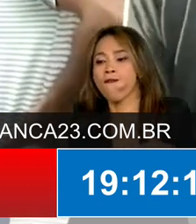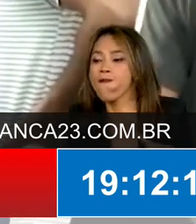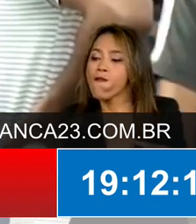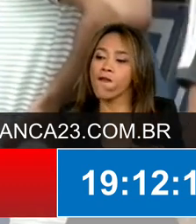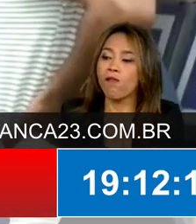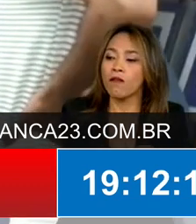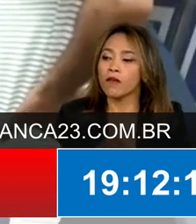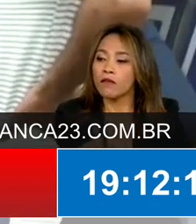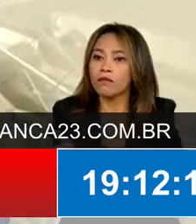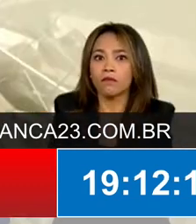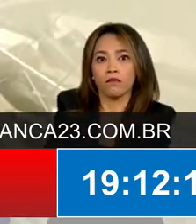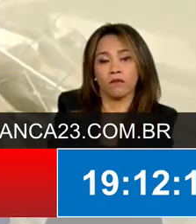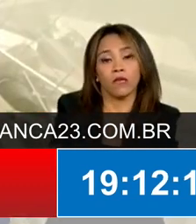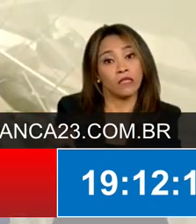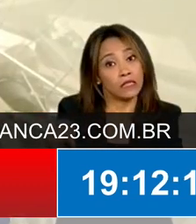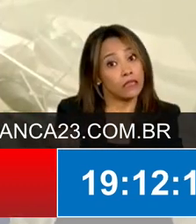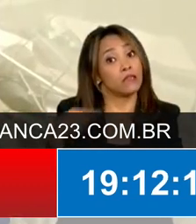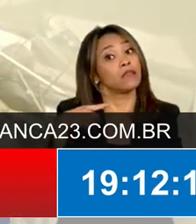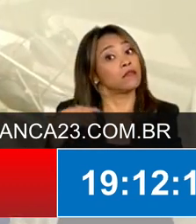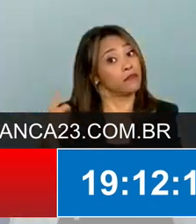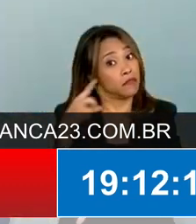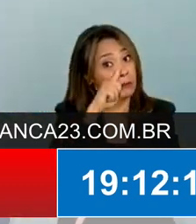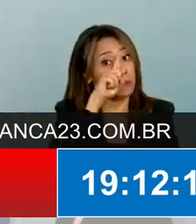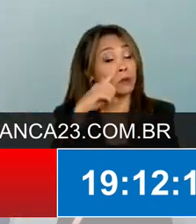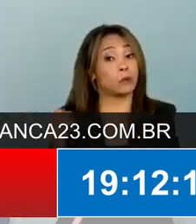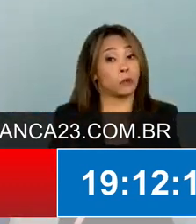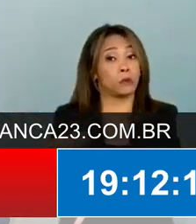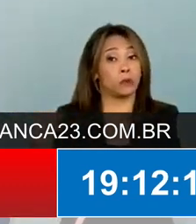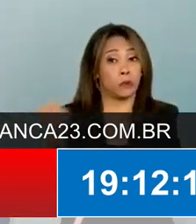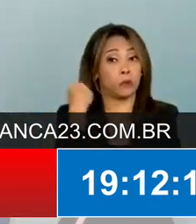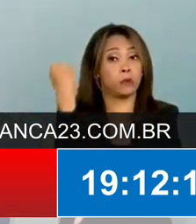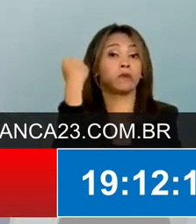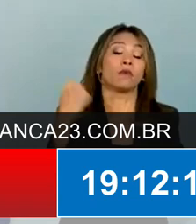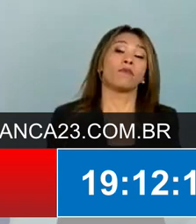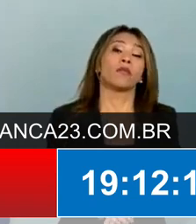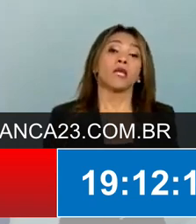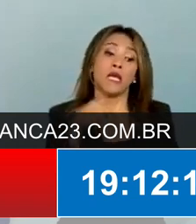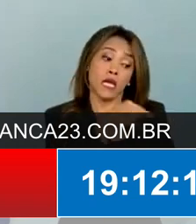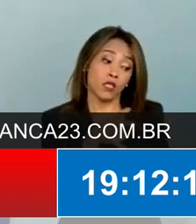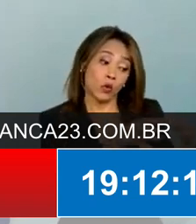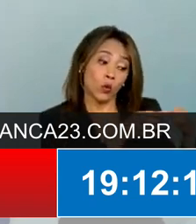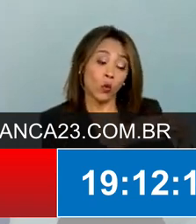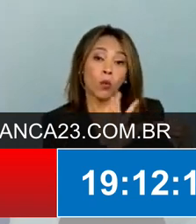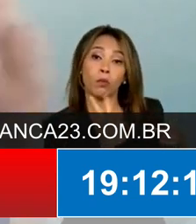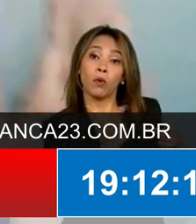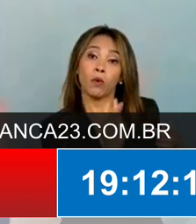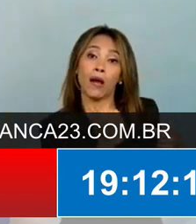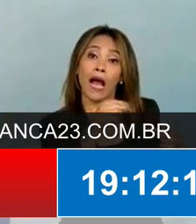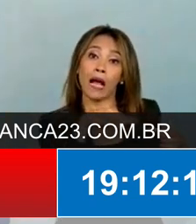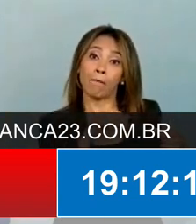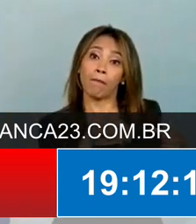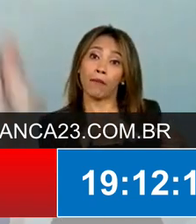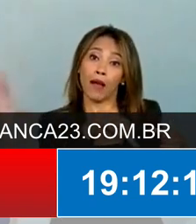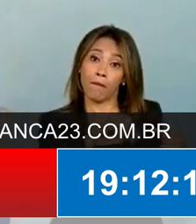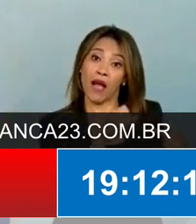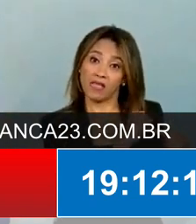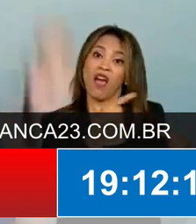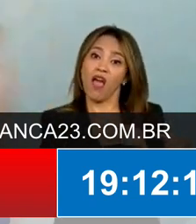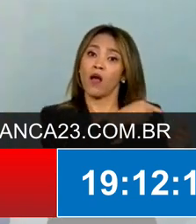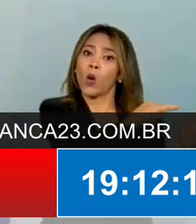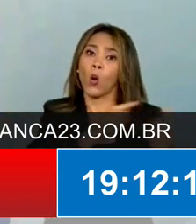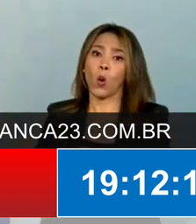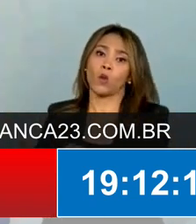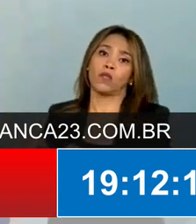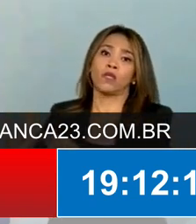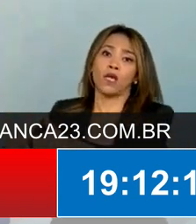tornaria a situação muito mais intensa o ramaz já disse que eh ali é um é um seria uma cruzada contra Israel a